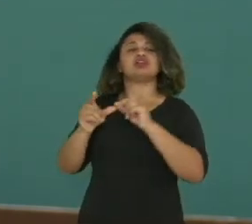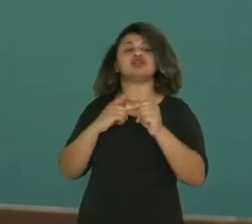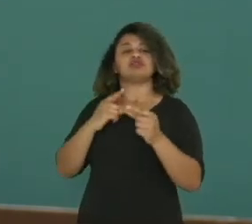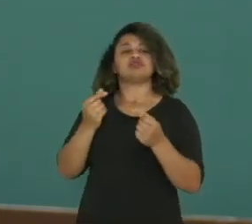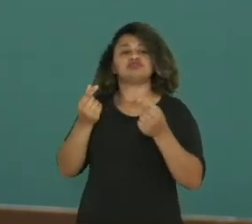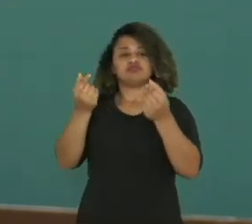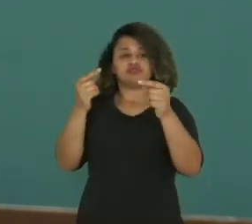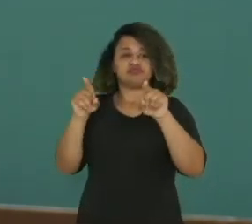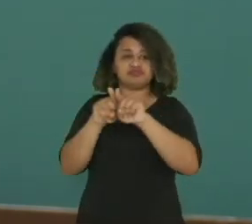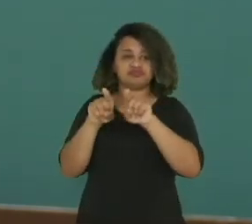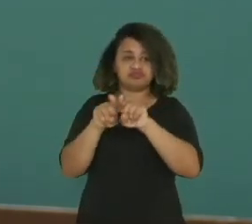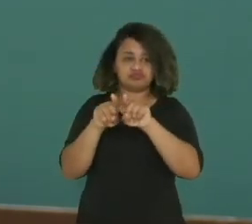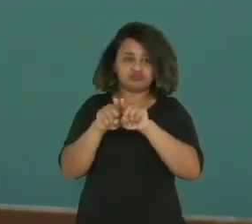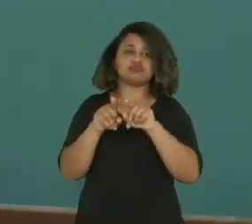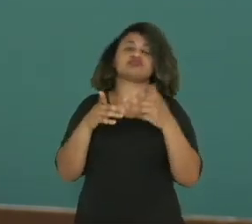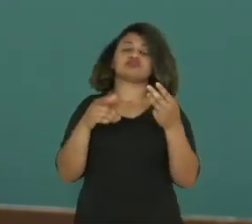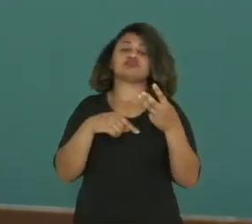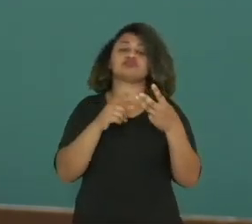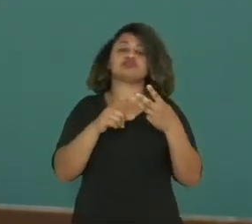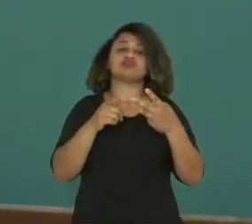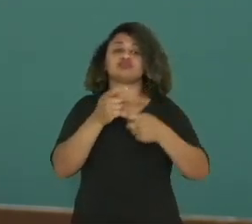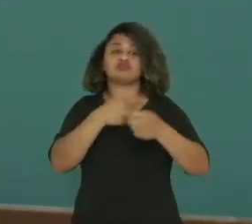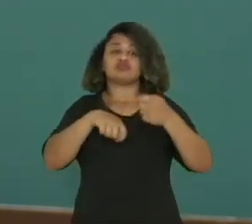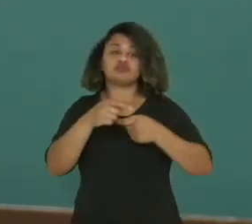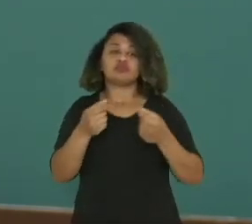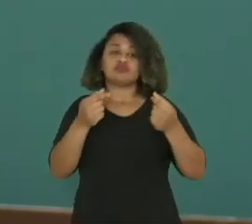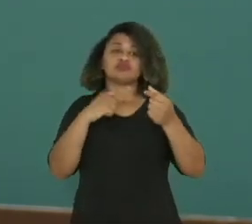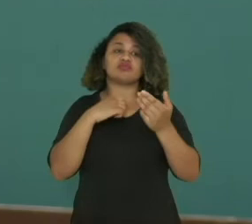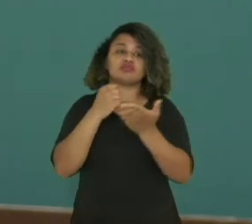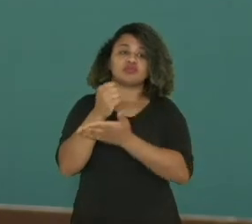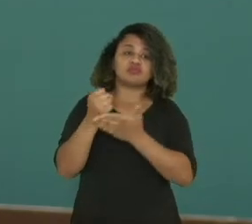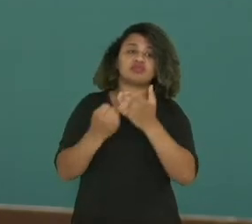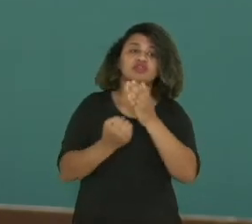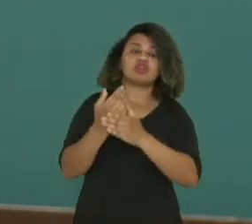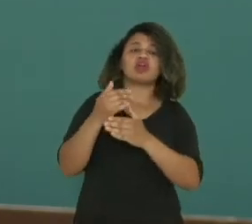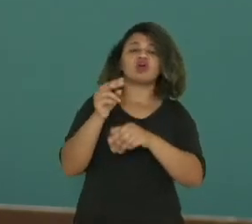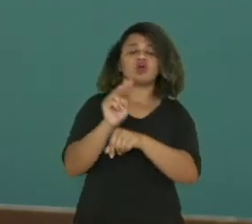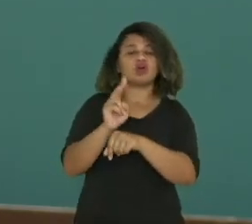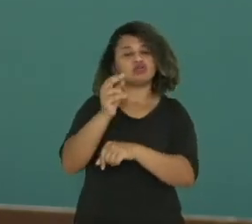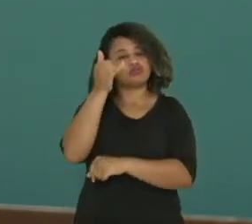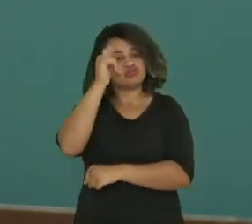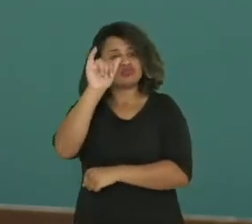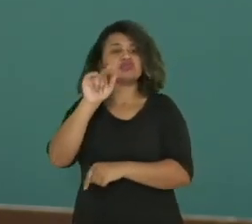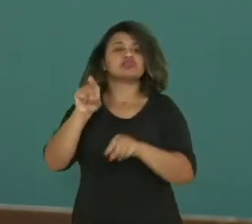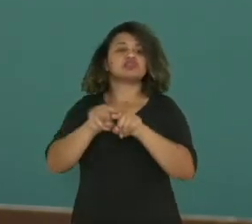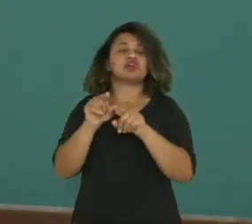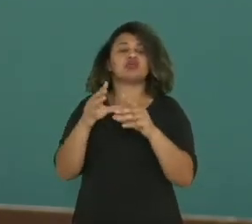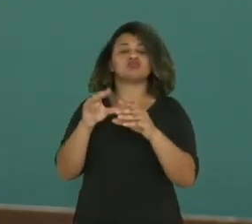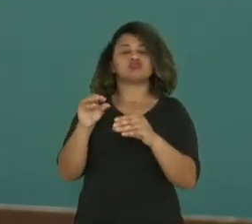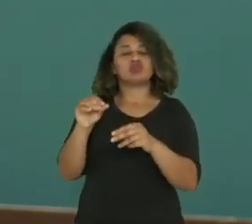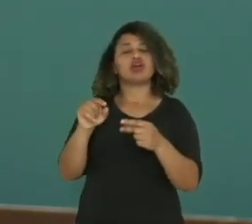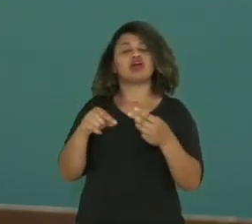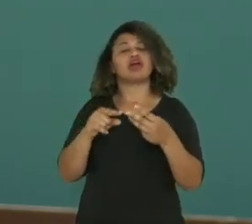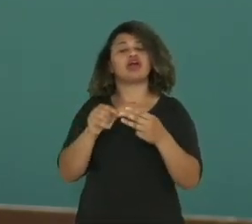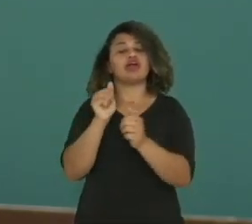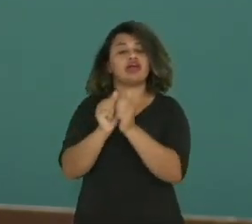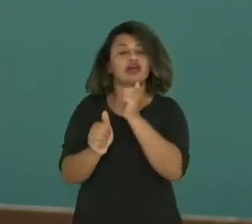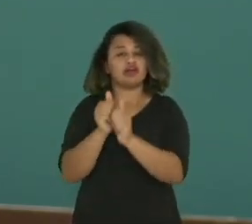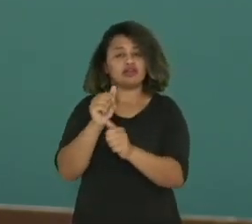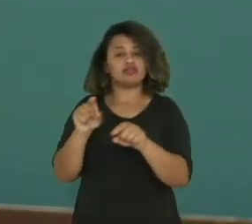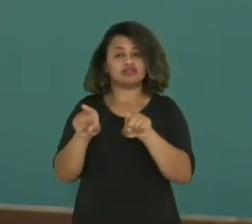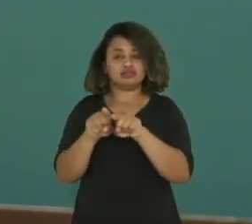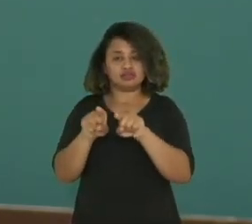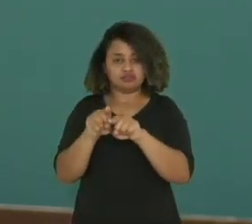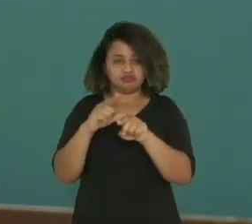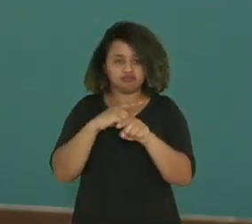certo? A economia também se baseia na criação de gado, na cultura de algodão e de arroz, né? E também